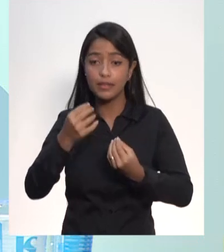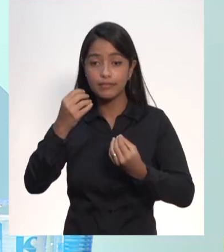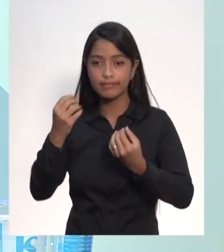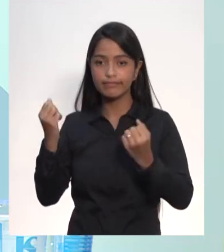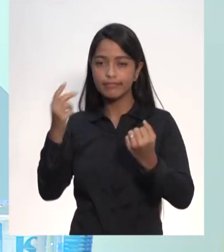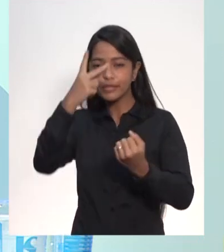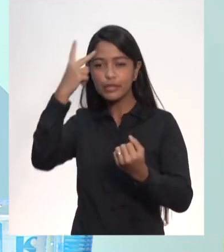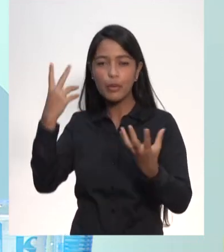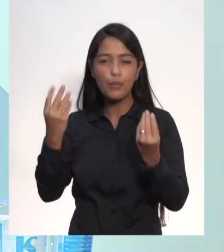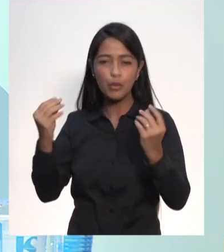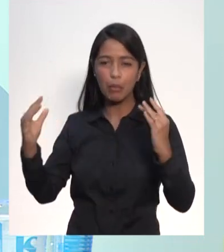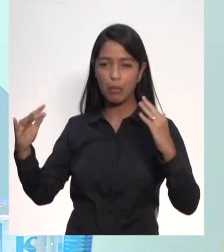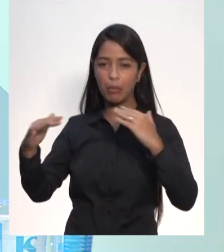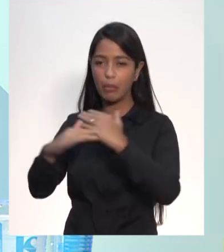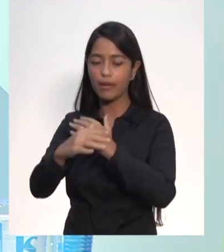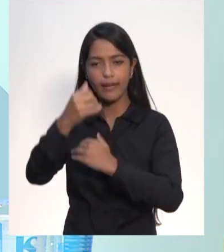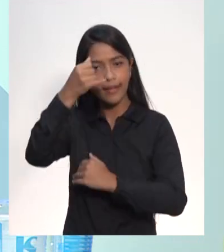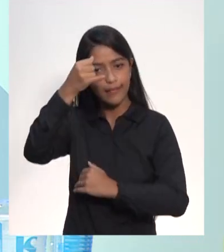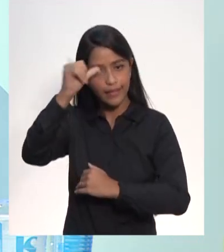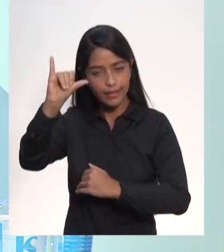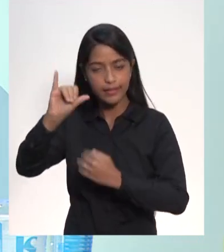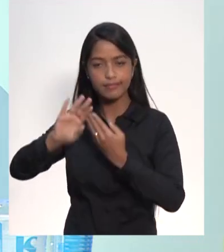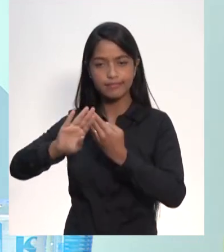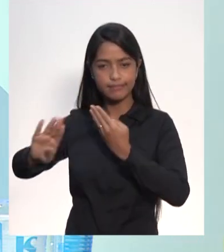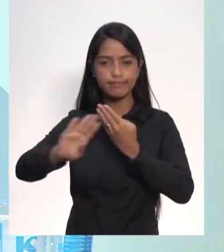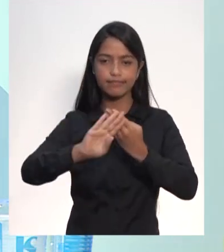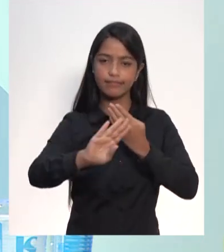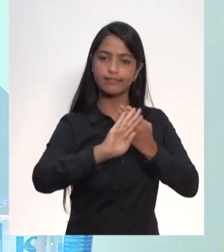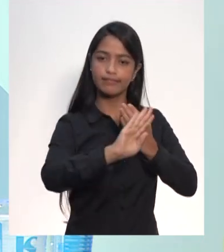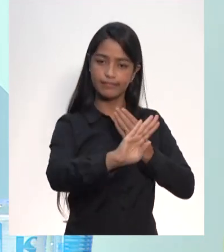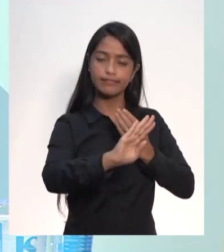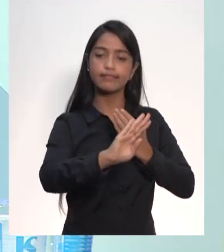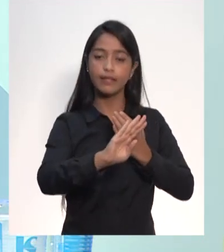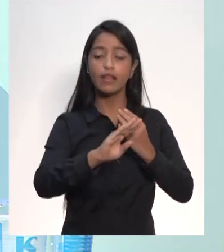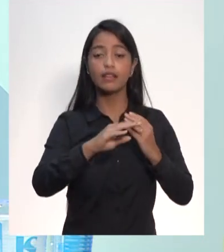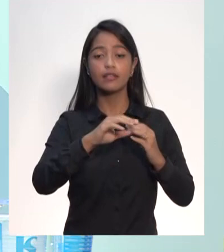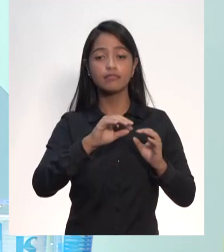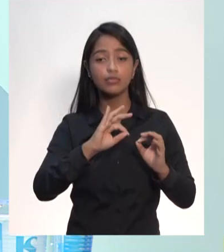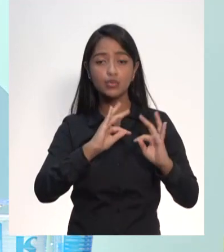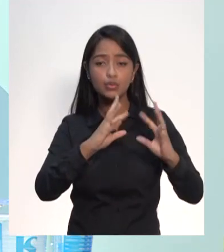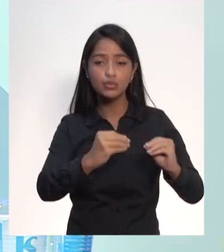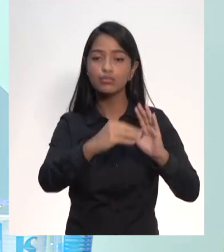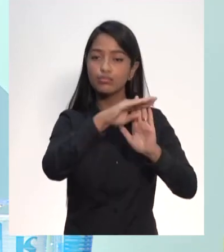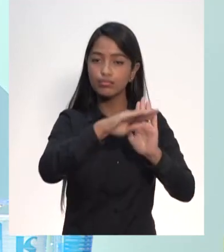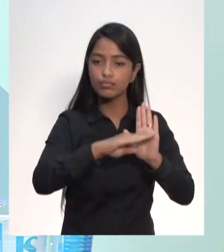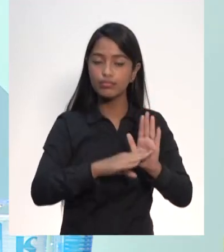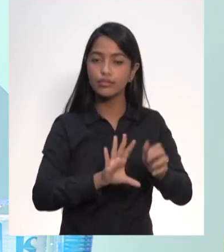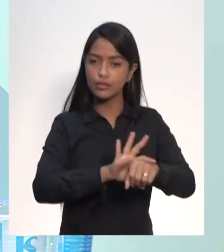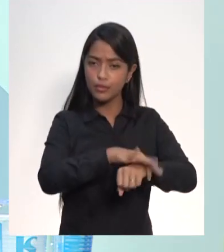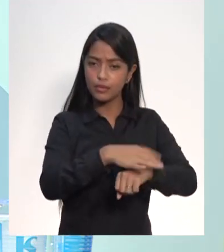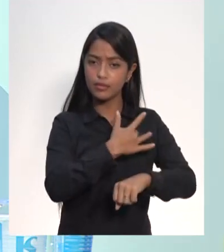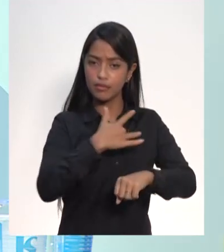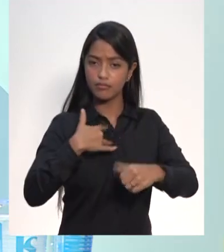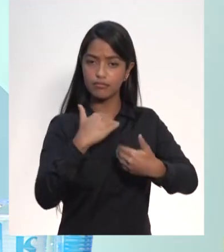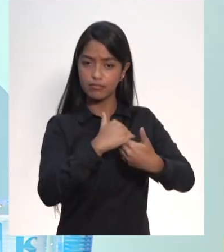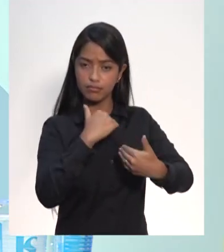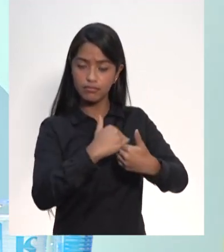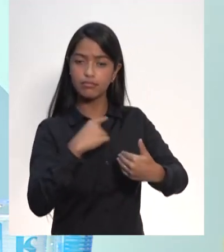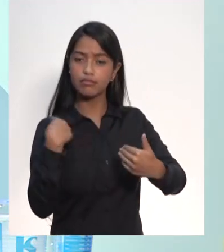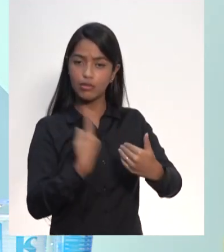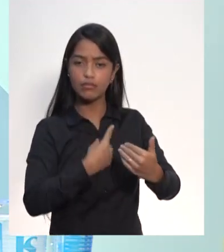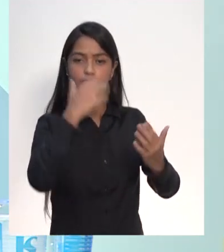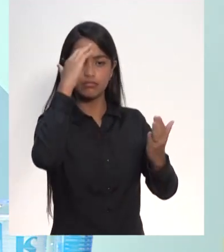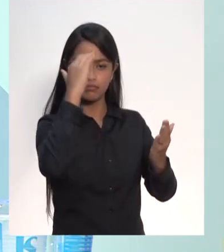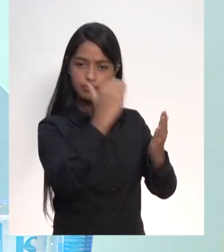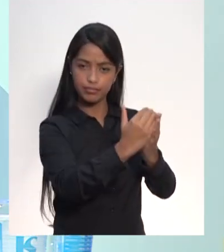estamos seguindo todos os protocolos de segurança da saúde, para que a gente possa passar por esse momento difícil